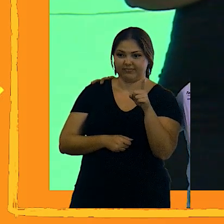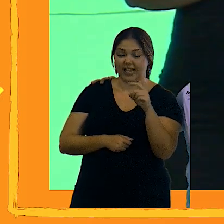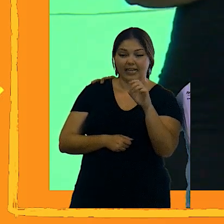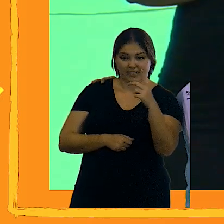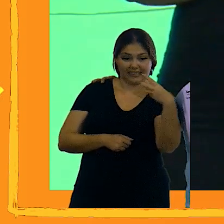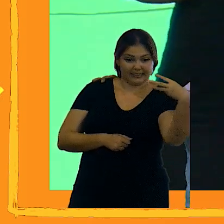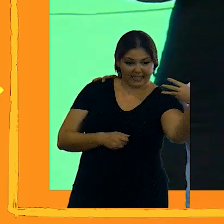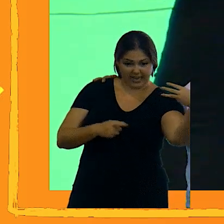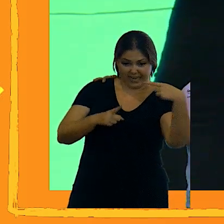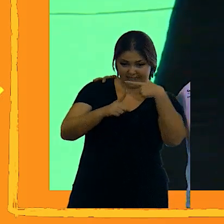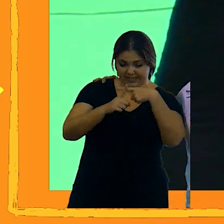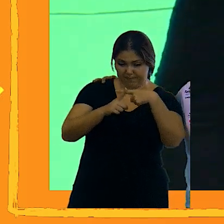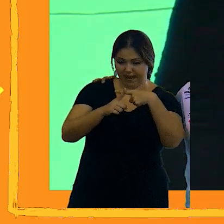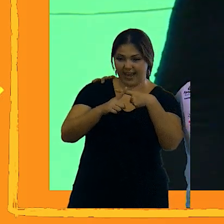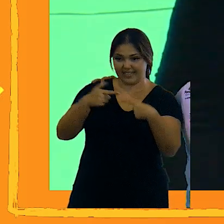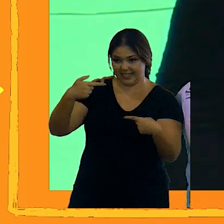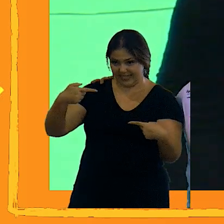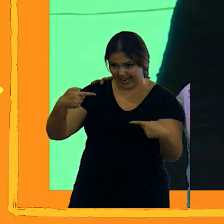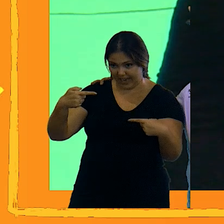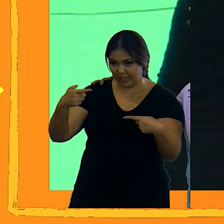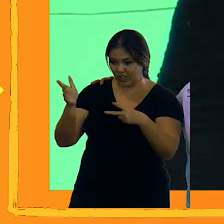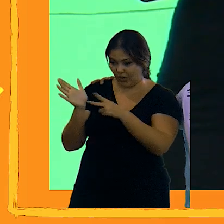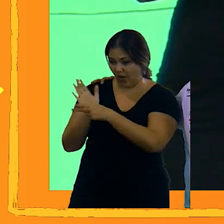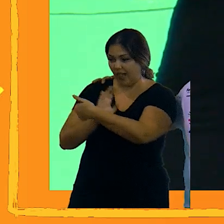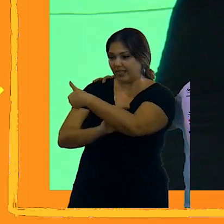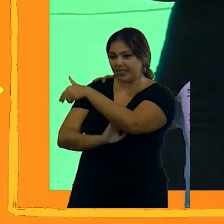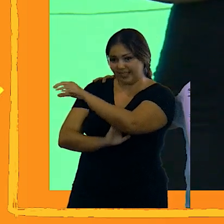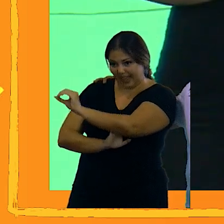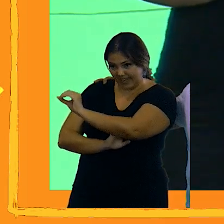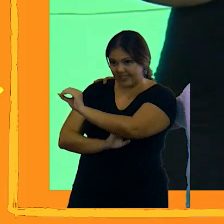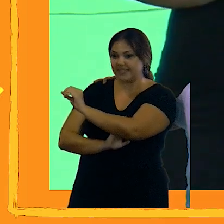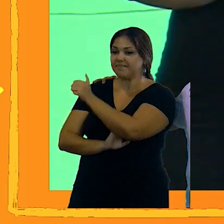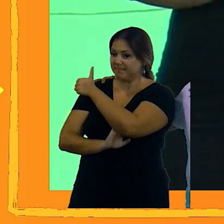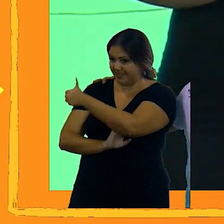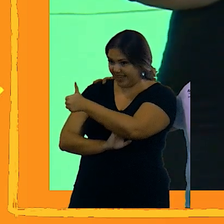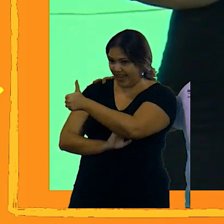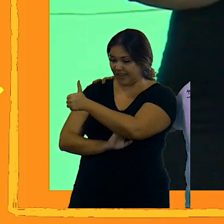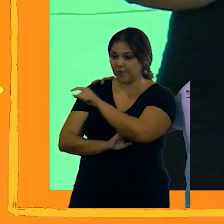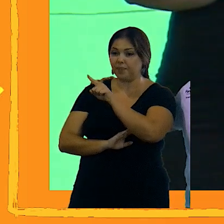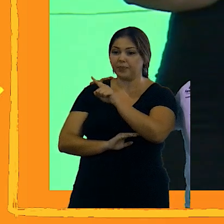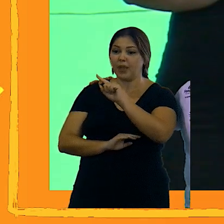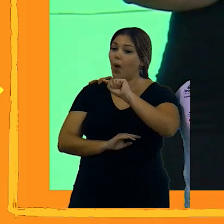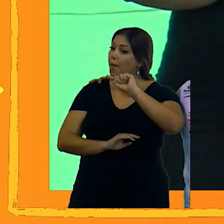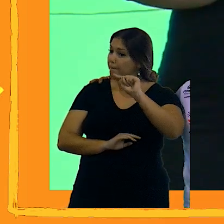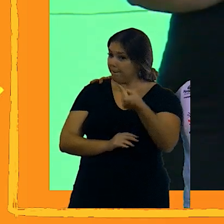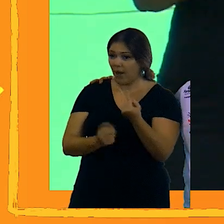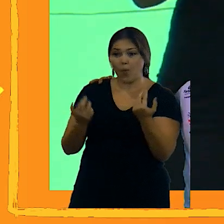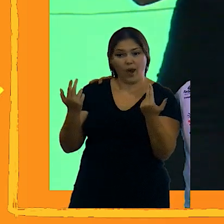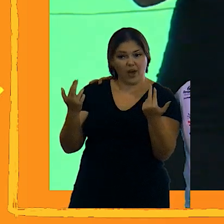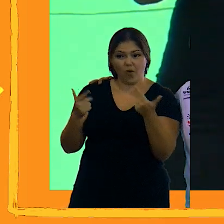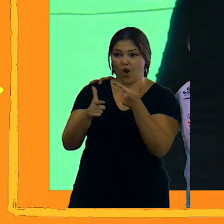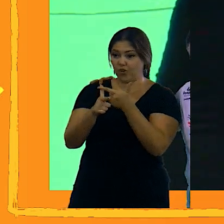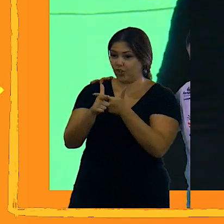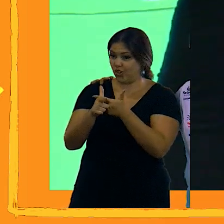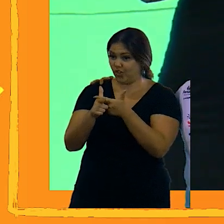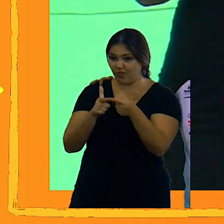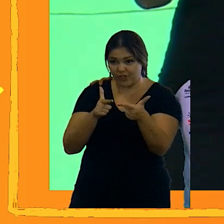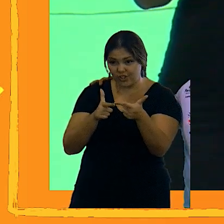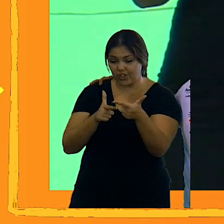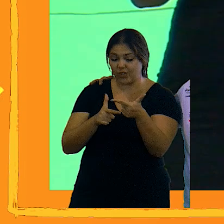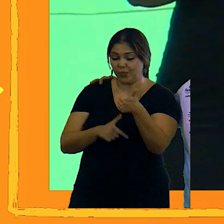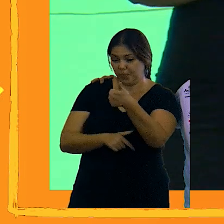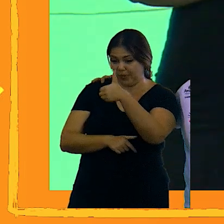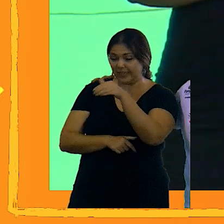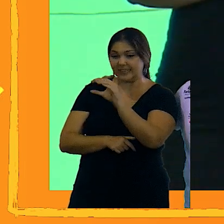total eu não tenho R 1000 eu vou dividir em 10 partes então R 1000 em 10